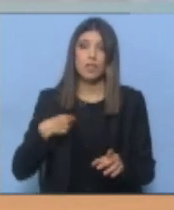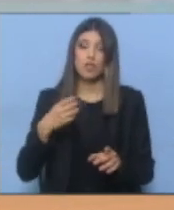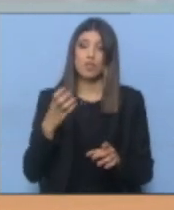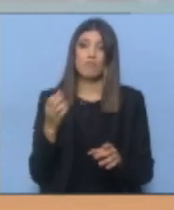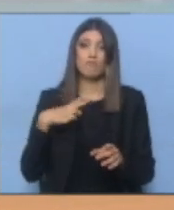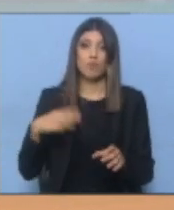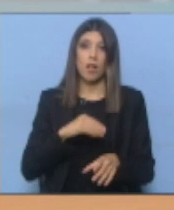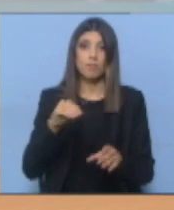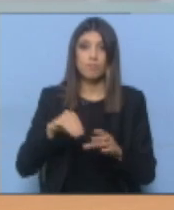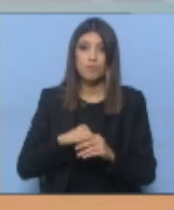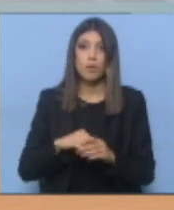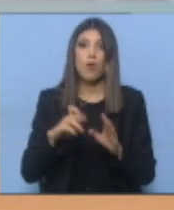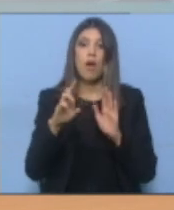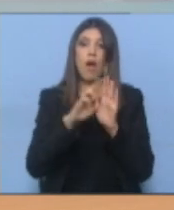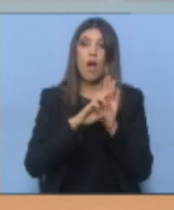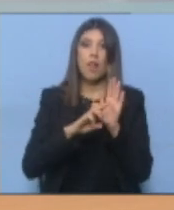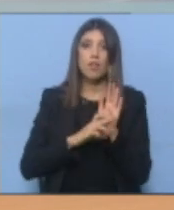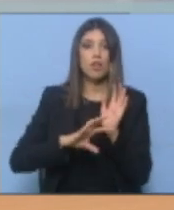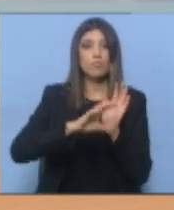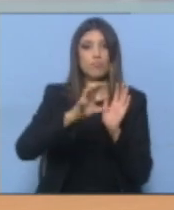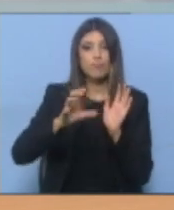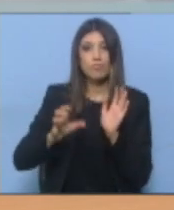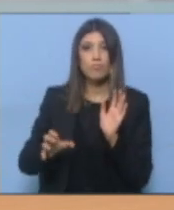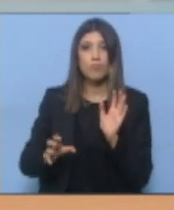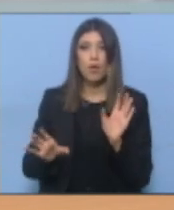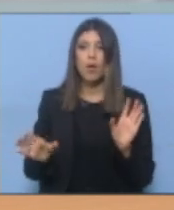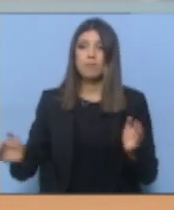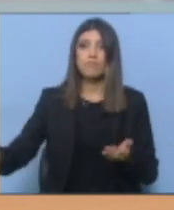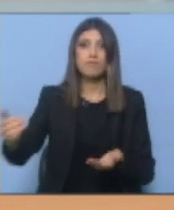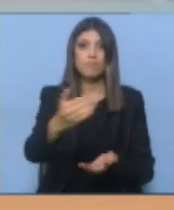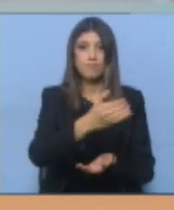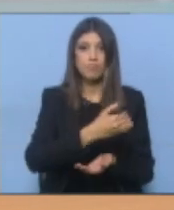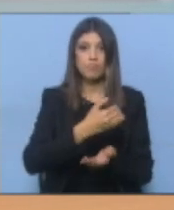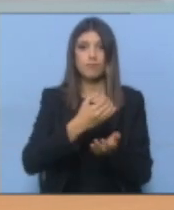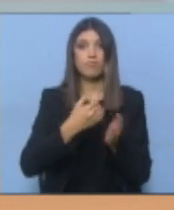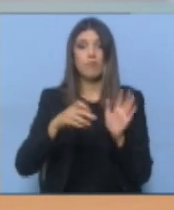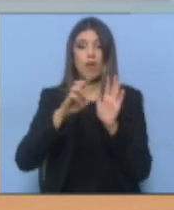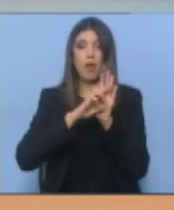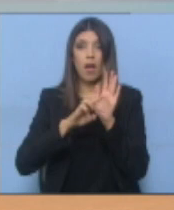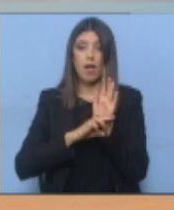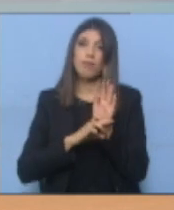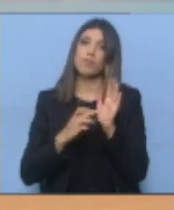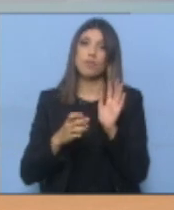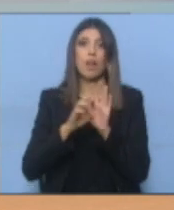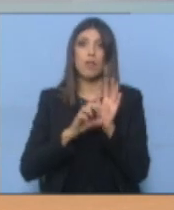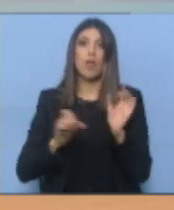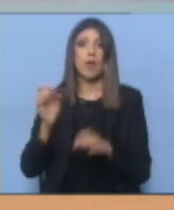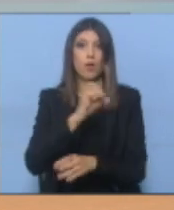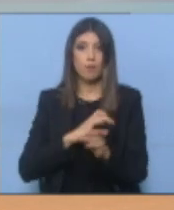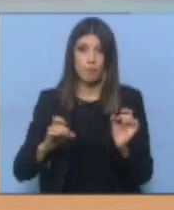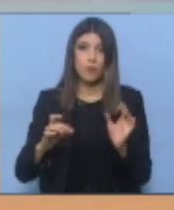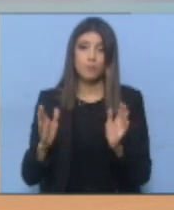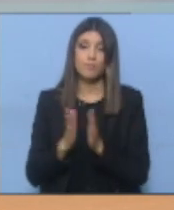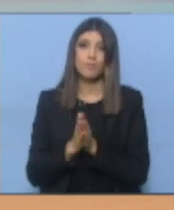16 relatórios nacionais, compila-se então um relatório europeu, que é publicado pela Cáritas Europa. Nós, no passado dia